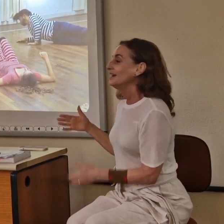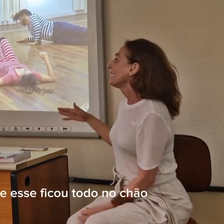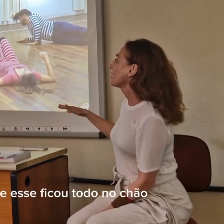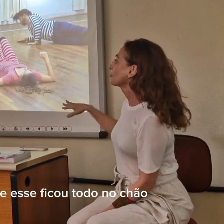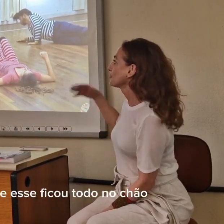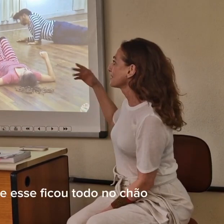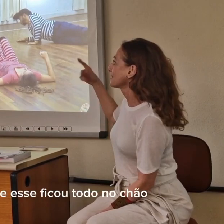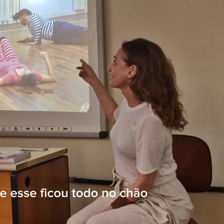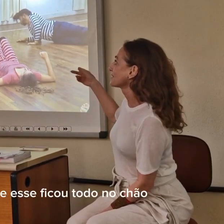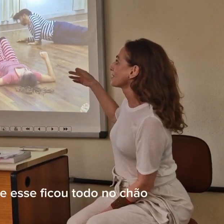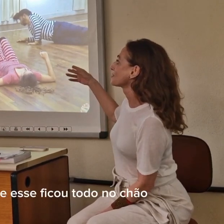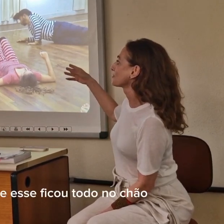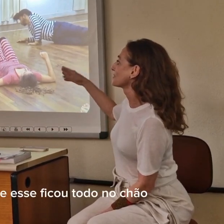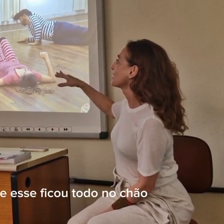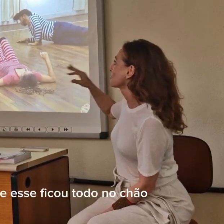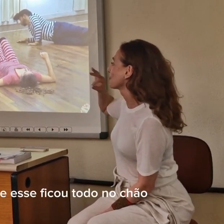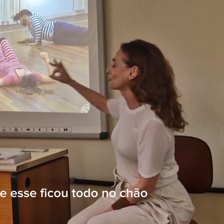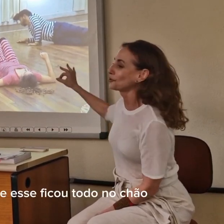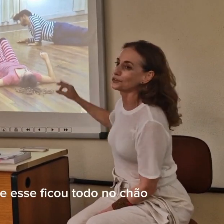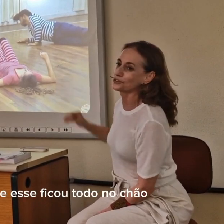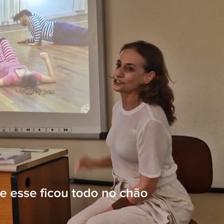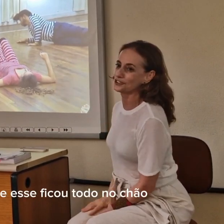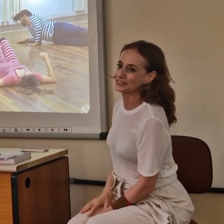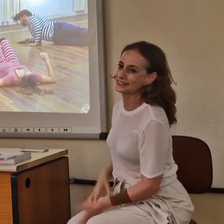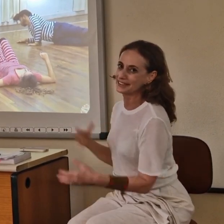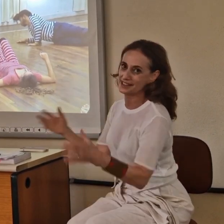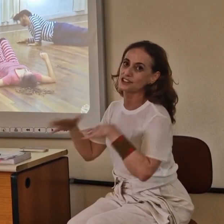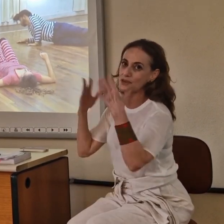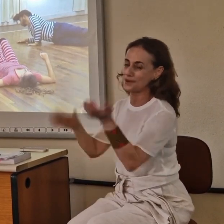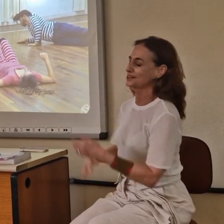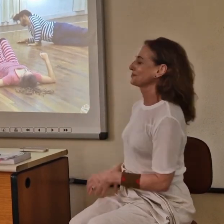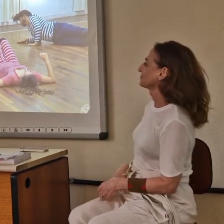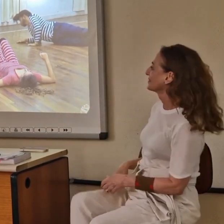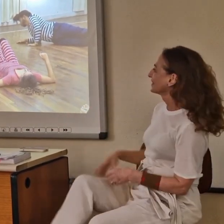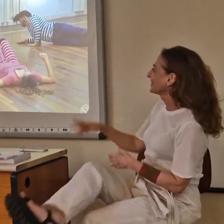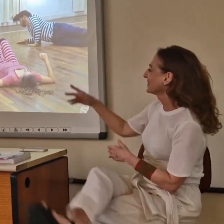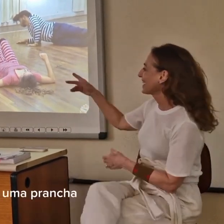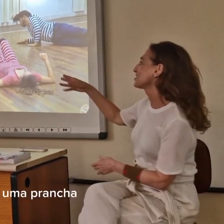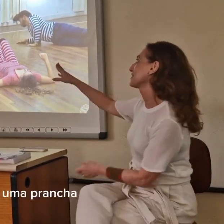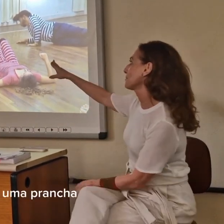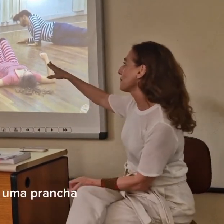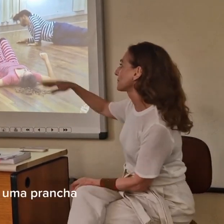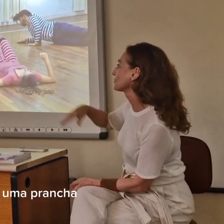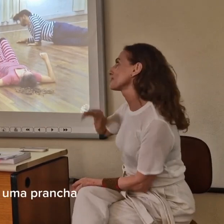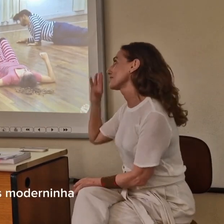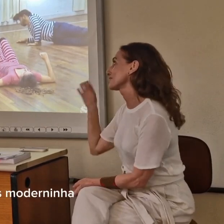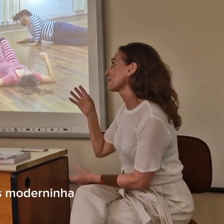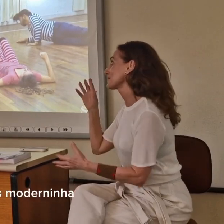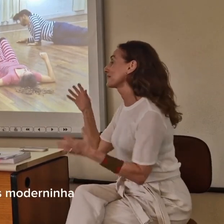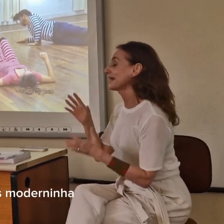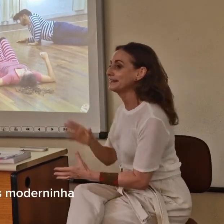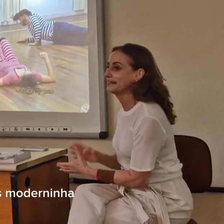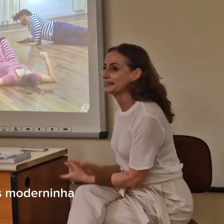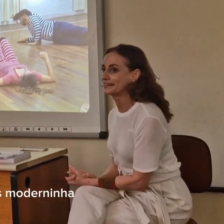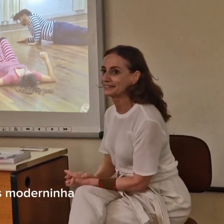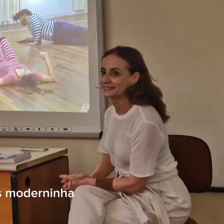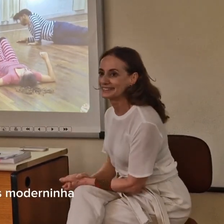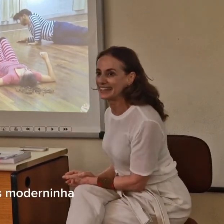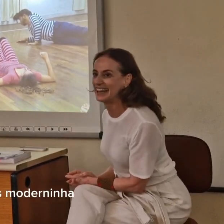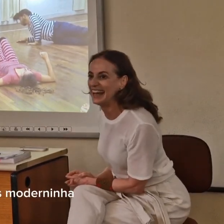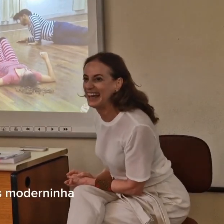tempo. Aí eu tinha esse desejo. E esse foi tão no chão, assim, pensa, tinha. Aí tinha até uma prancha, mas já mais